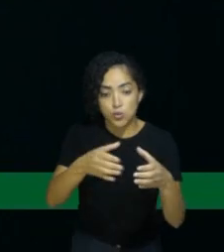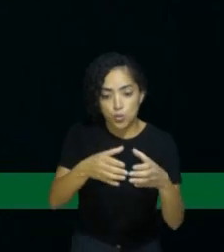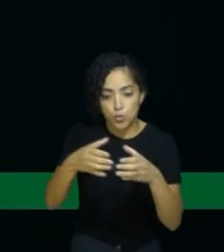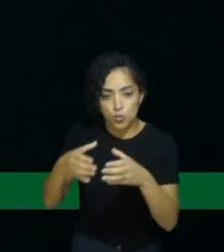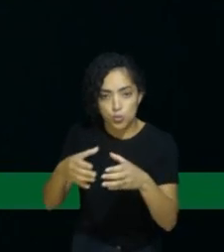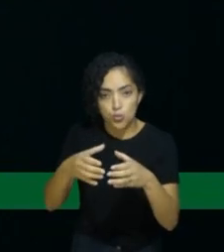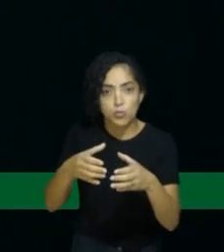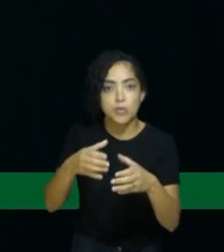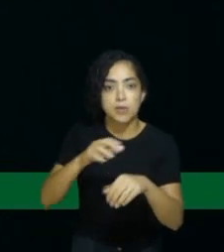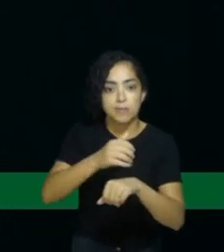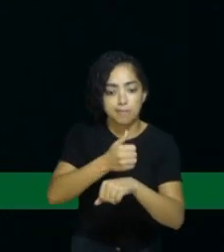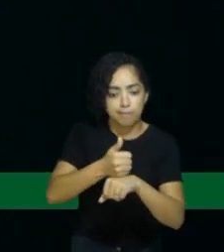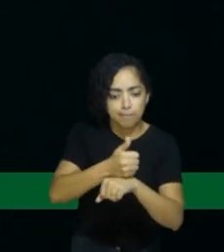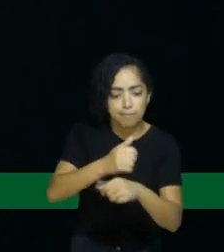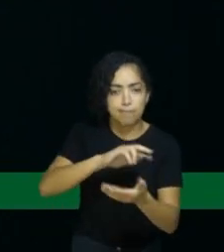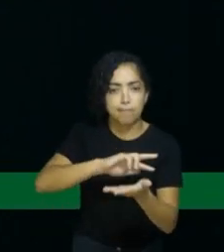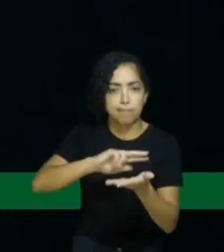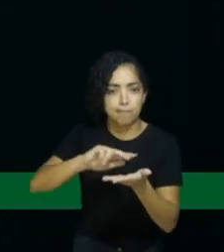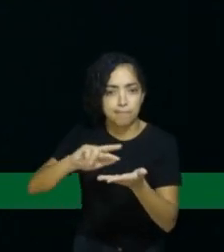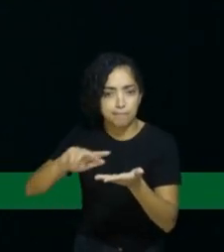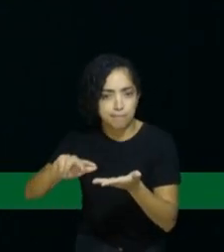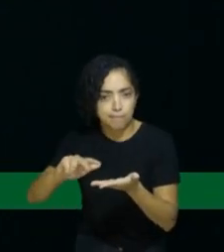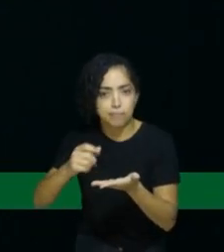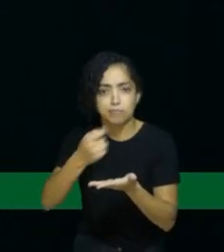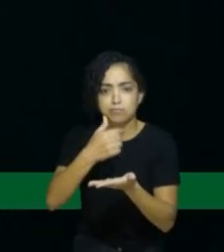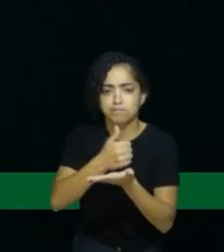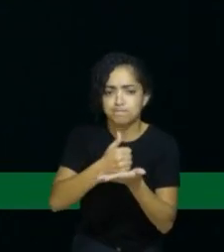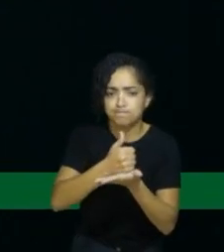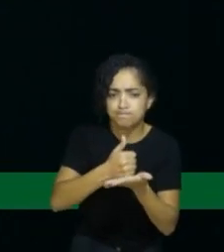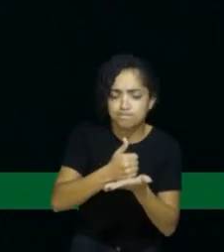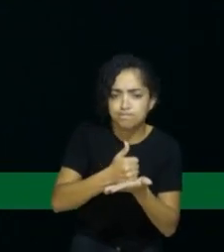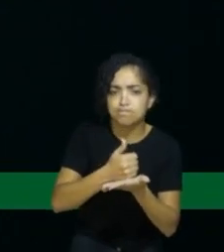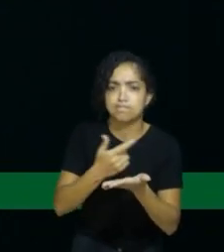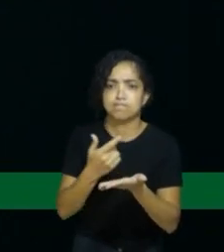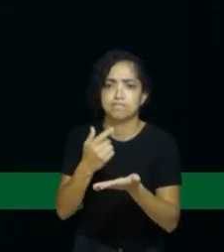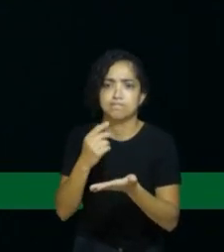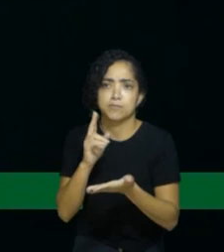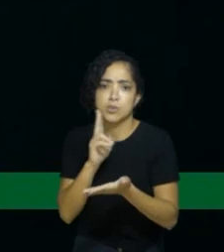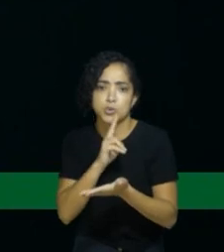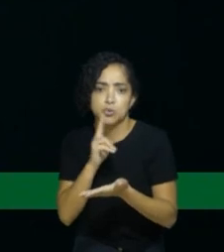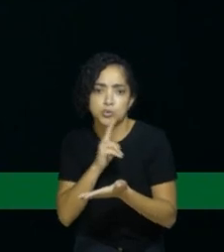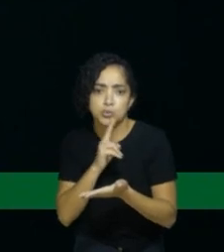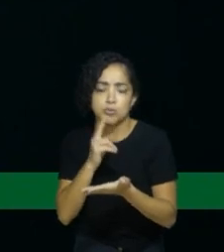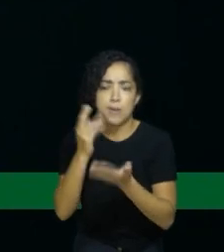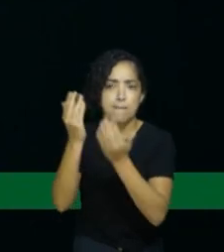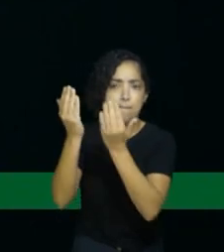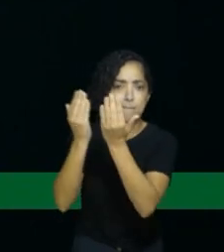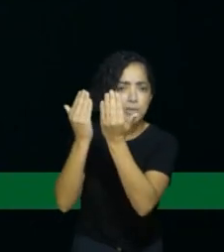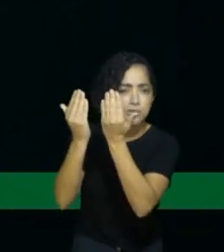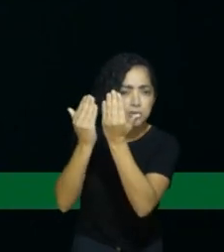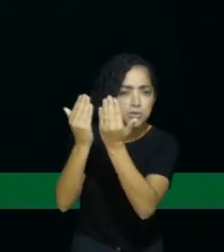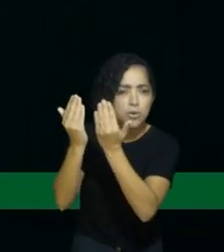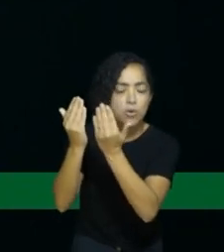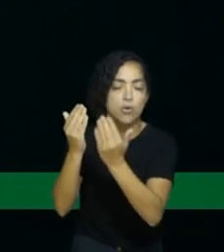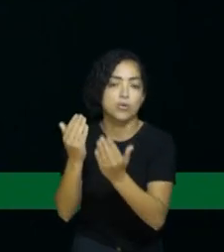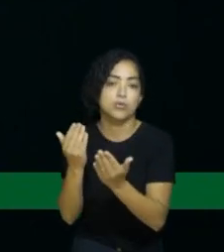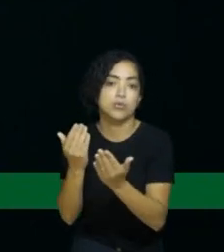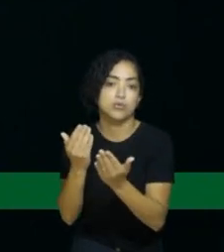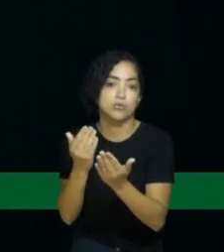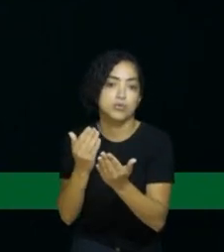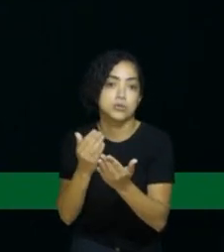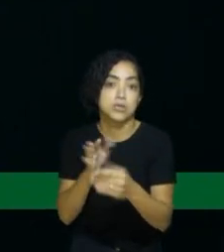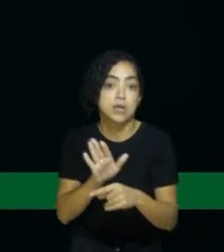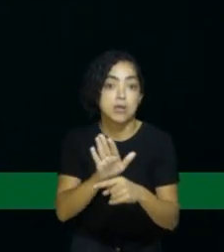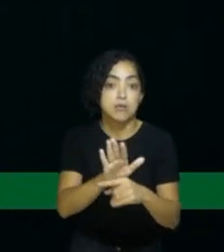multiprofissional composta de farmacêuticos nutricionistas psicólogos assistente social nos